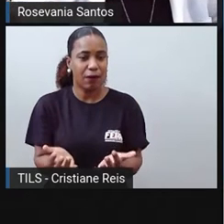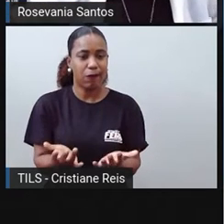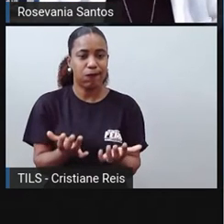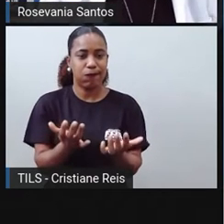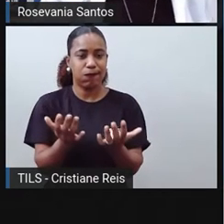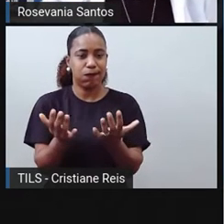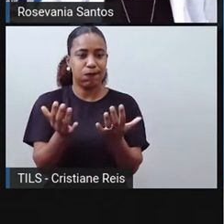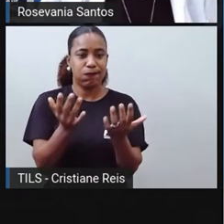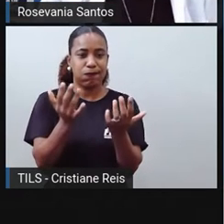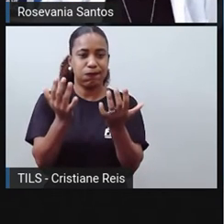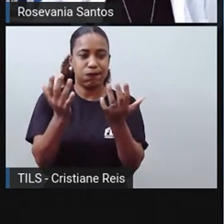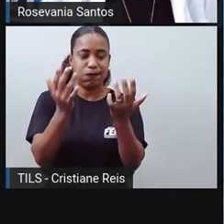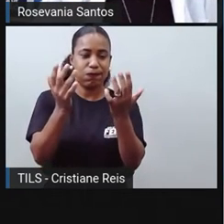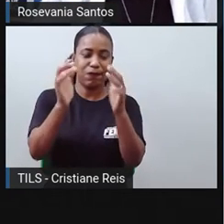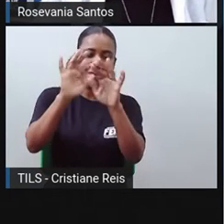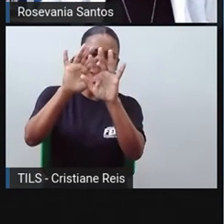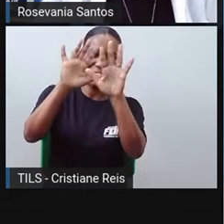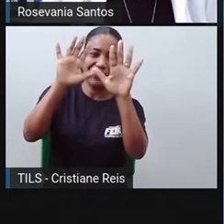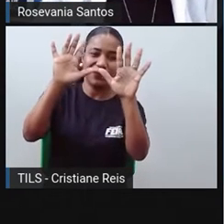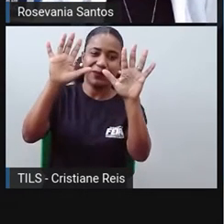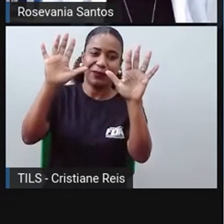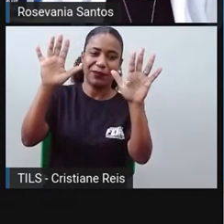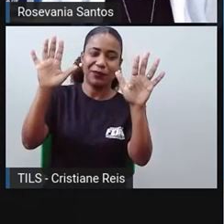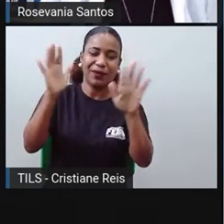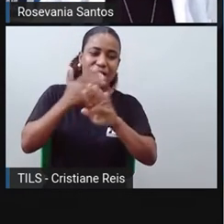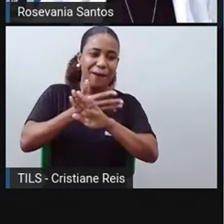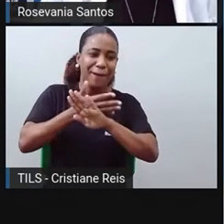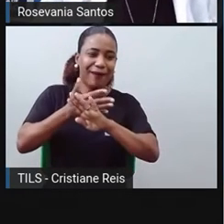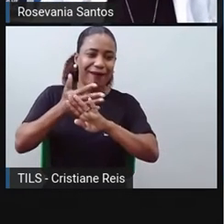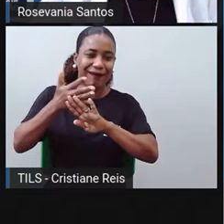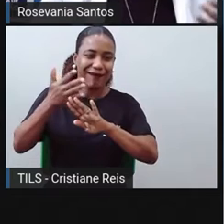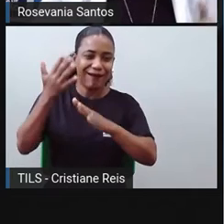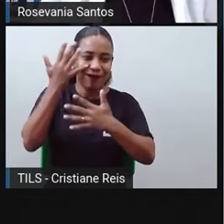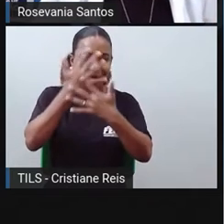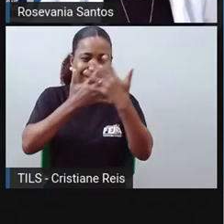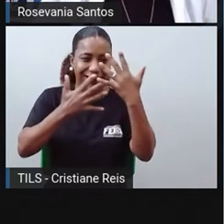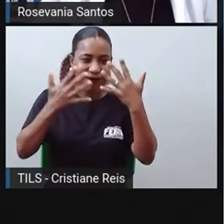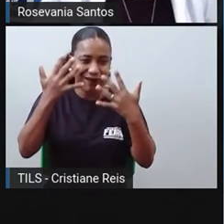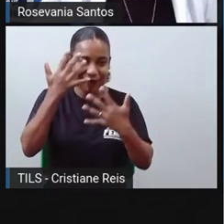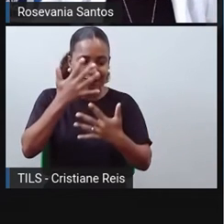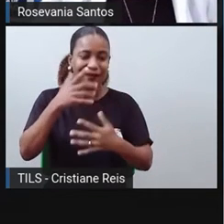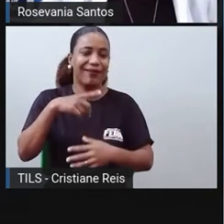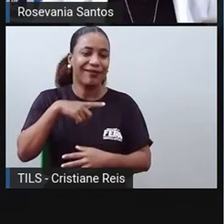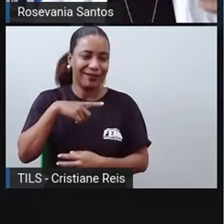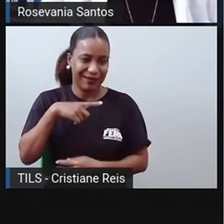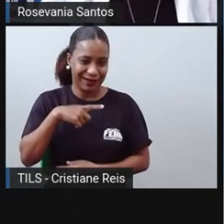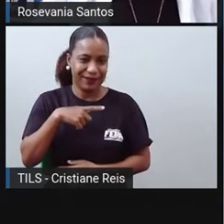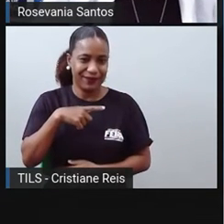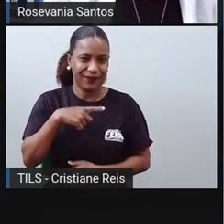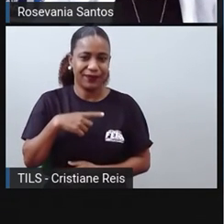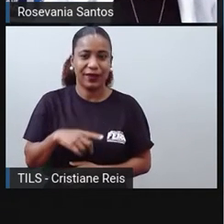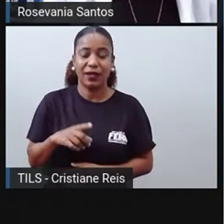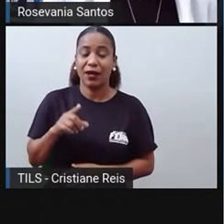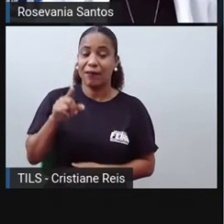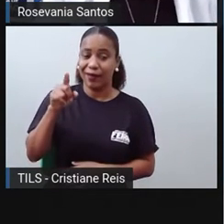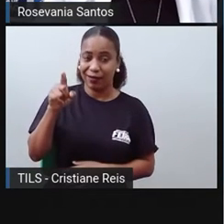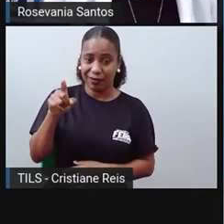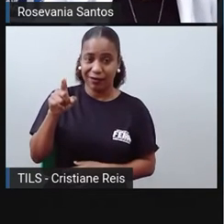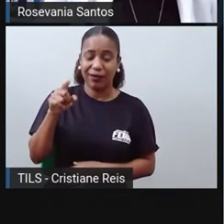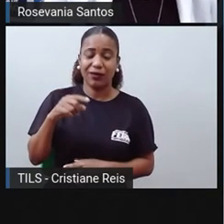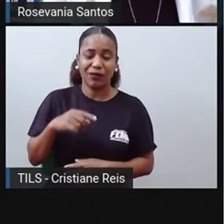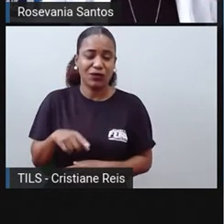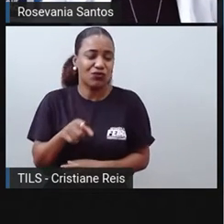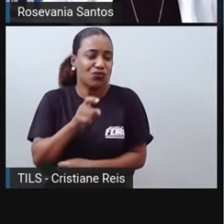fica aquela paisagem assim meio esbranquiçada. Já no período do inverno, que é bastante rigoroso, porque